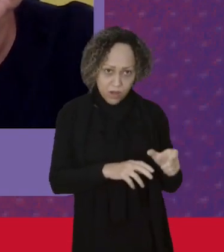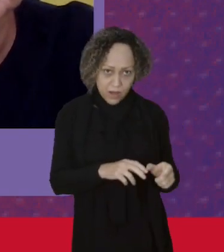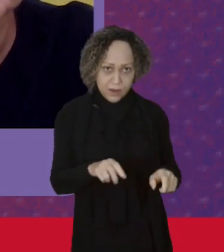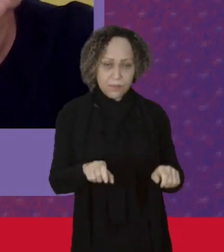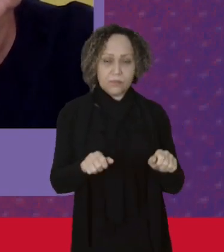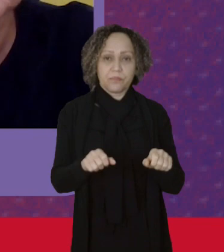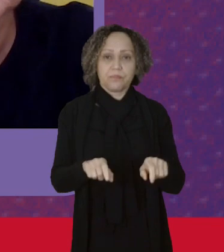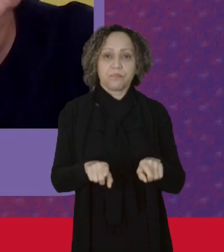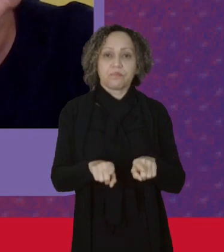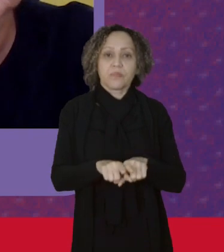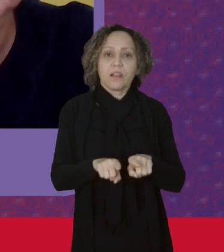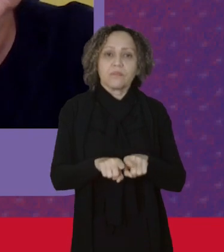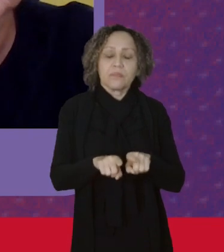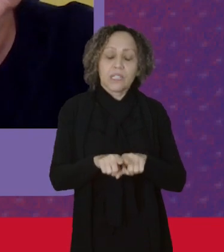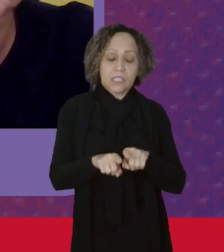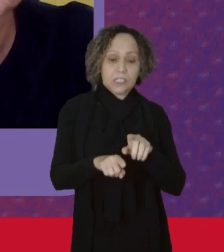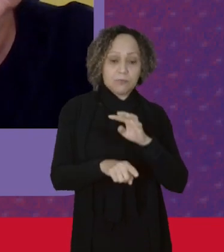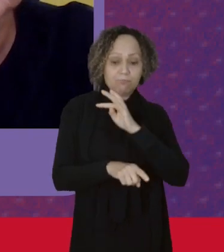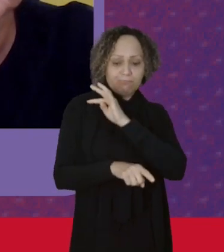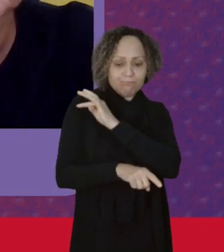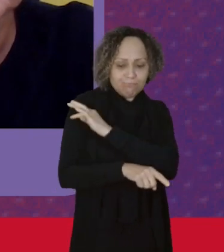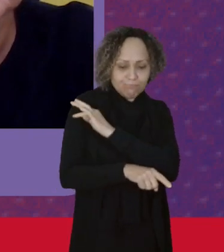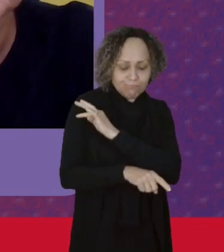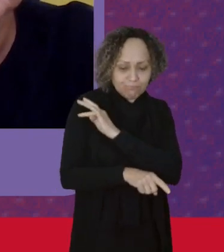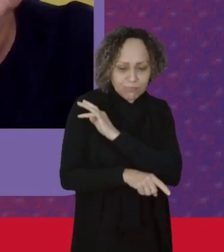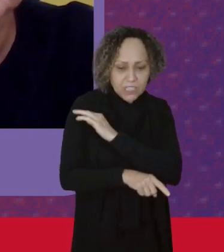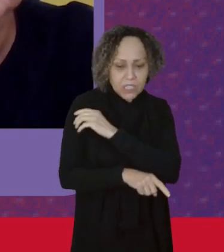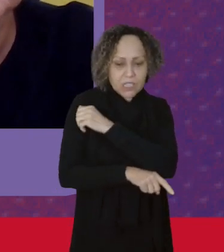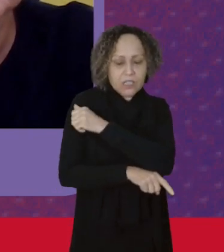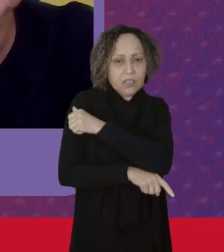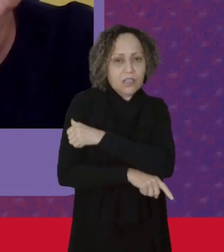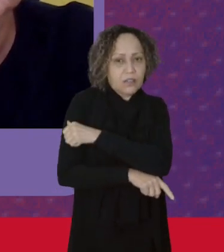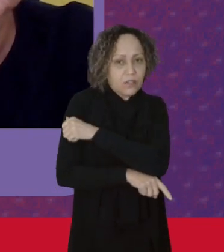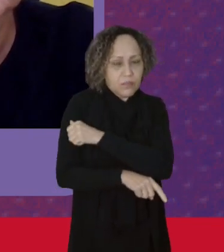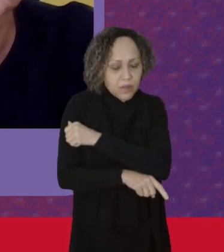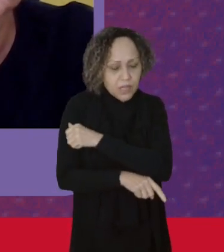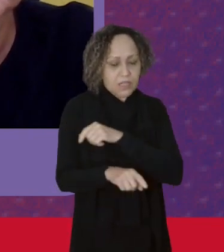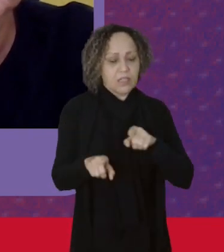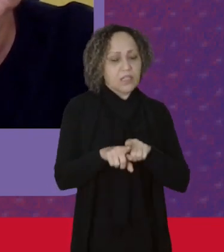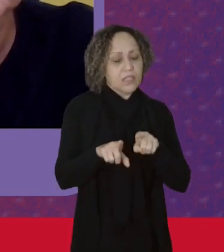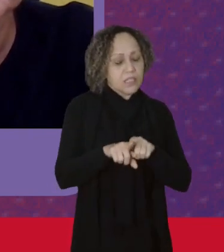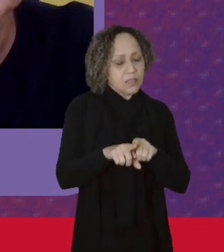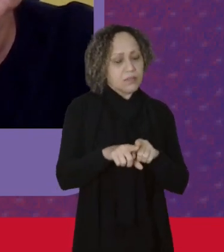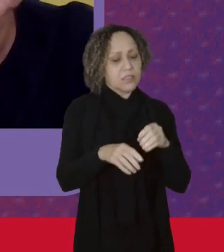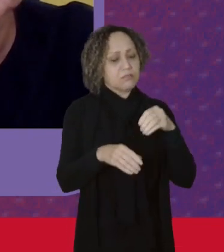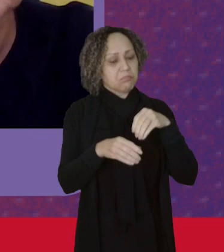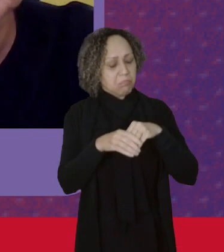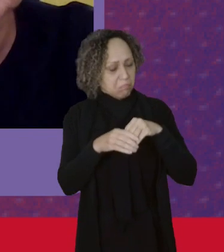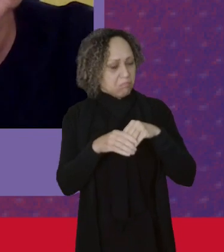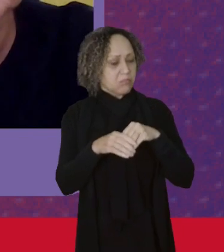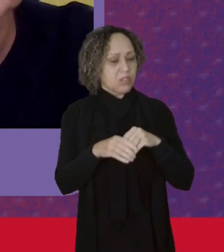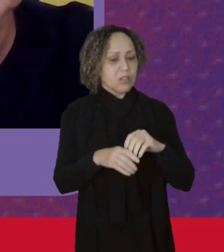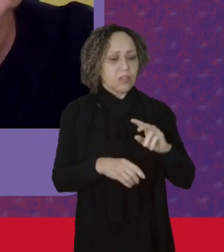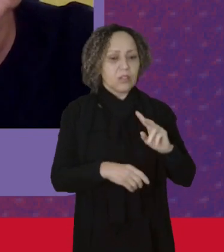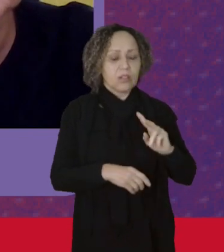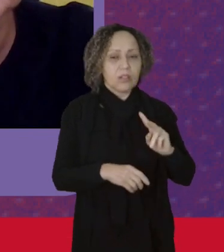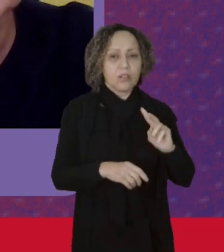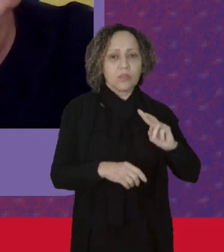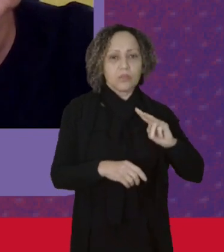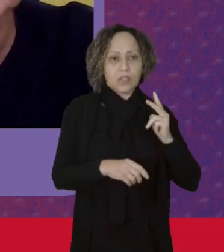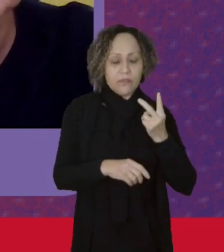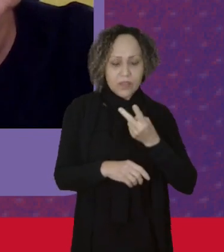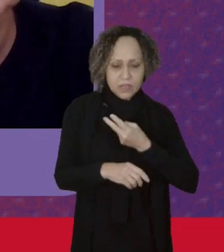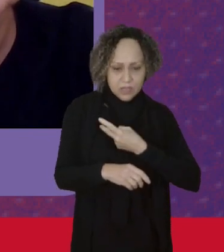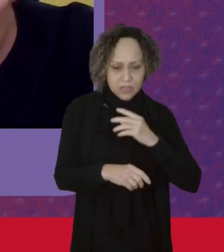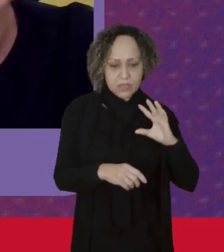enfermagem, presidenta da Articulação e Movimento para as Travestis e Transsexuais de Pernambuco, a Amotrans, e